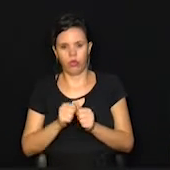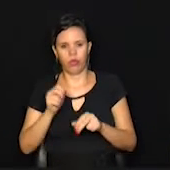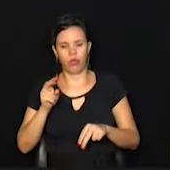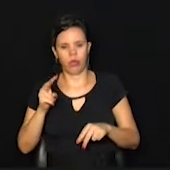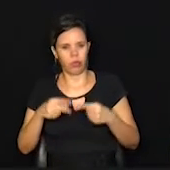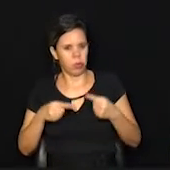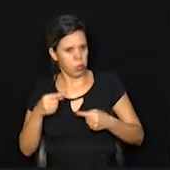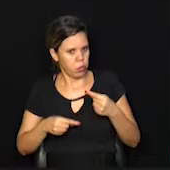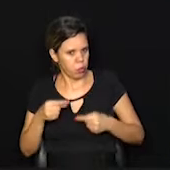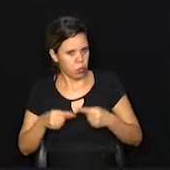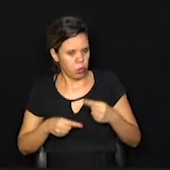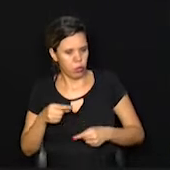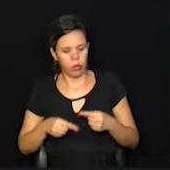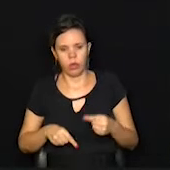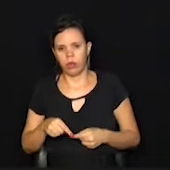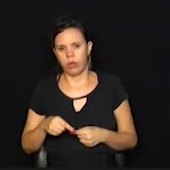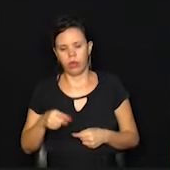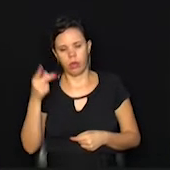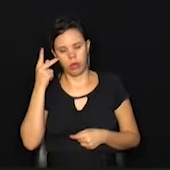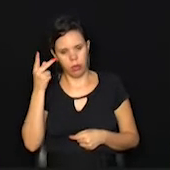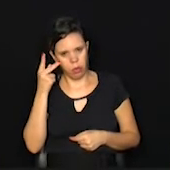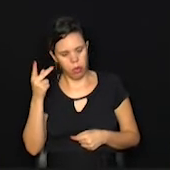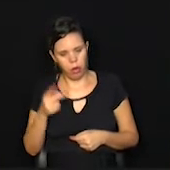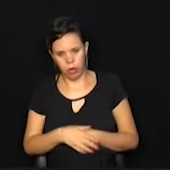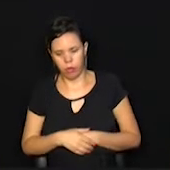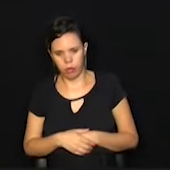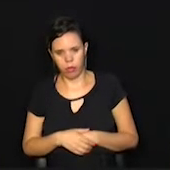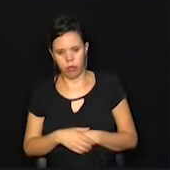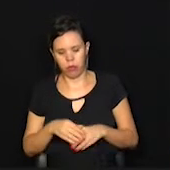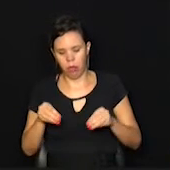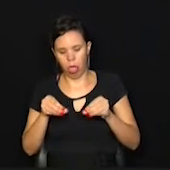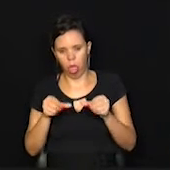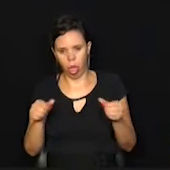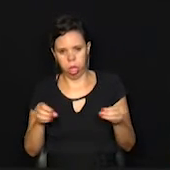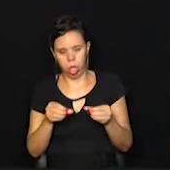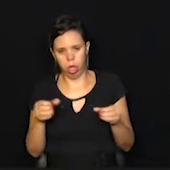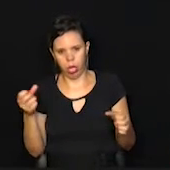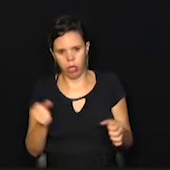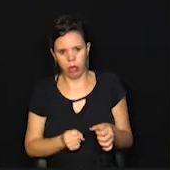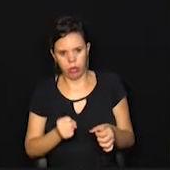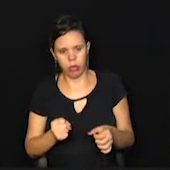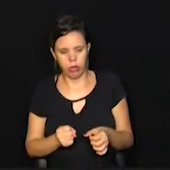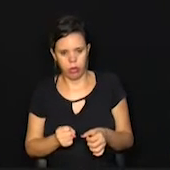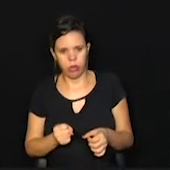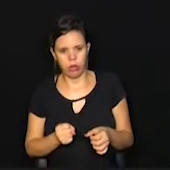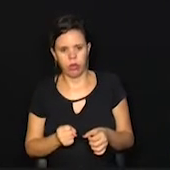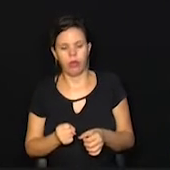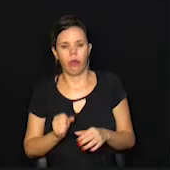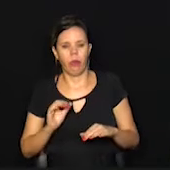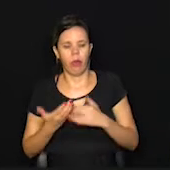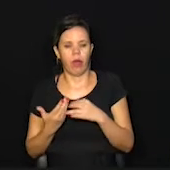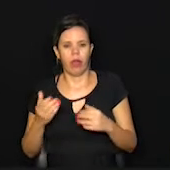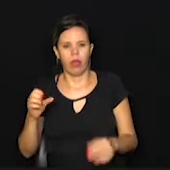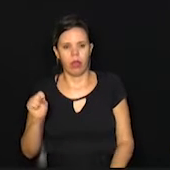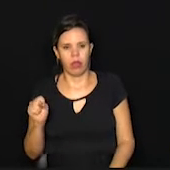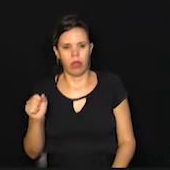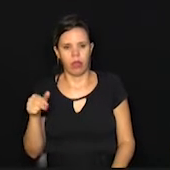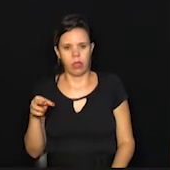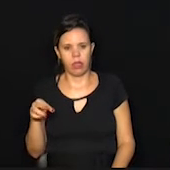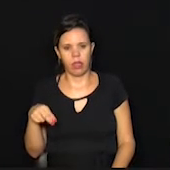ficava no presídio chamado o branco em São Paulo lá na região de Santana na região norte